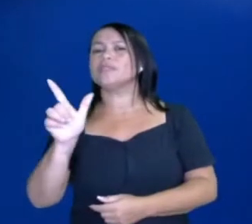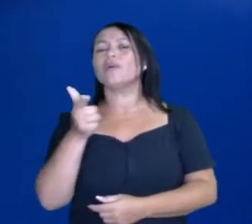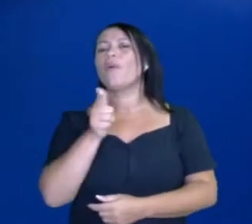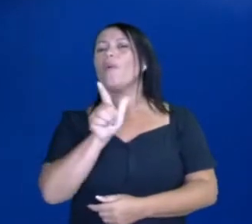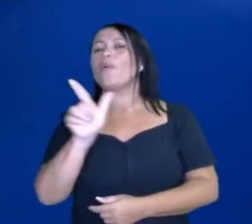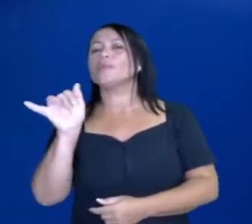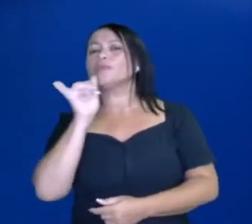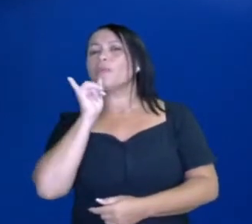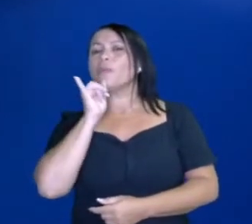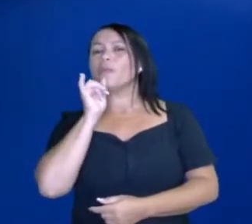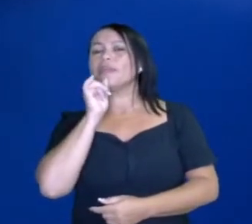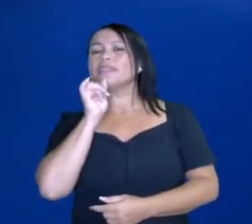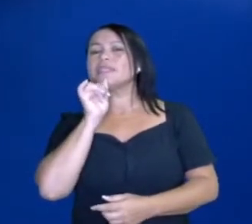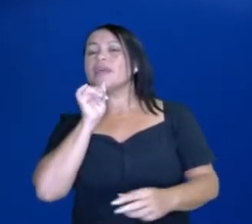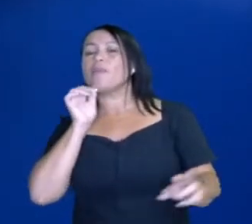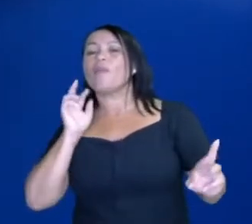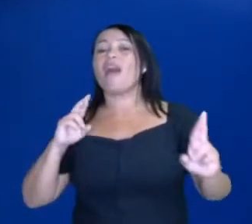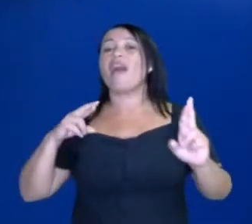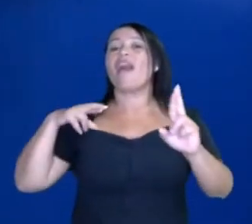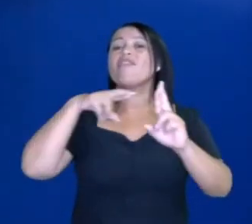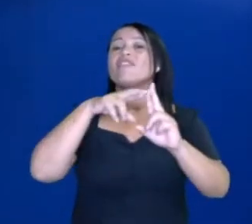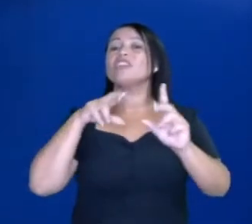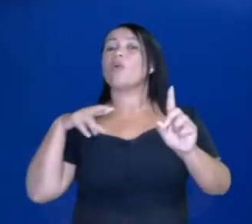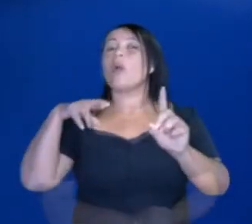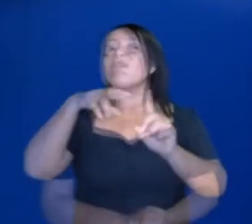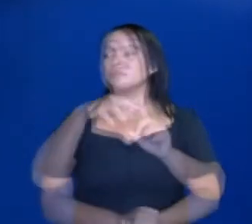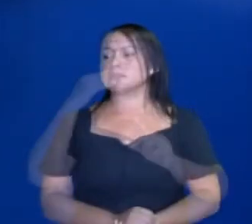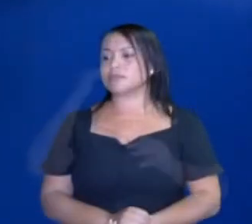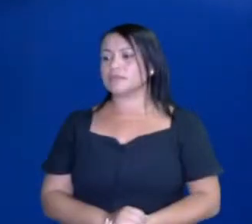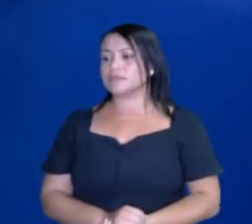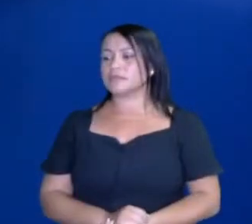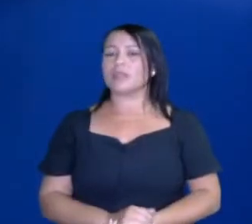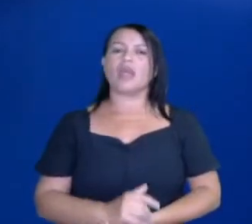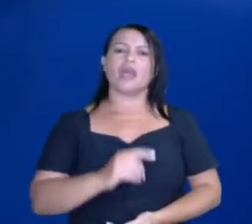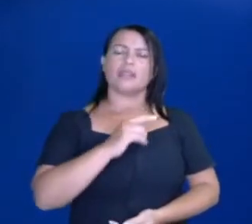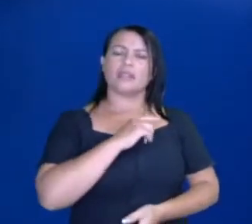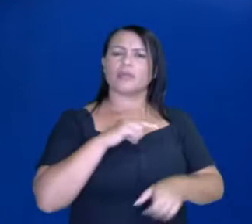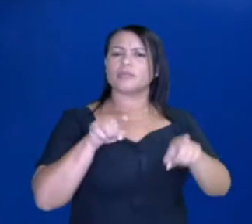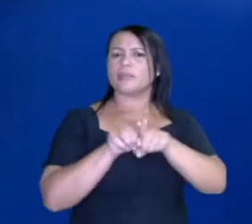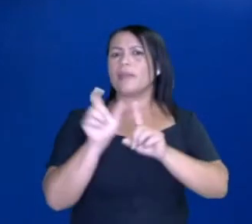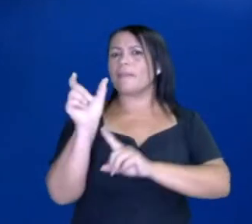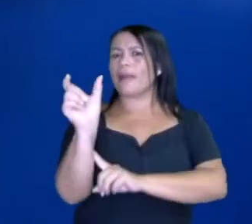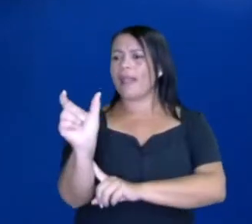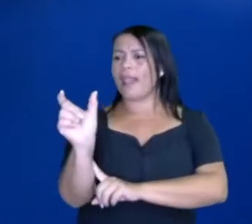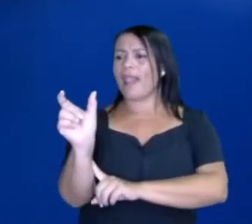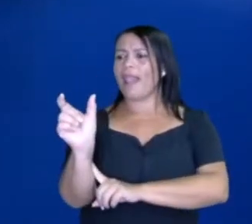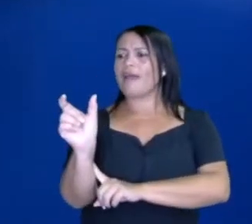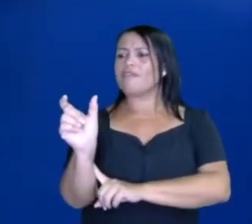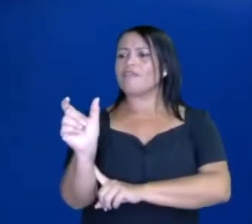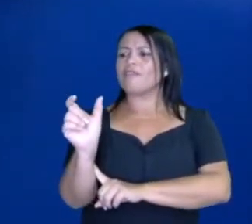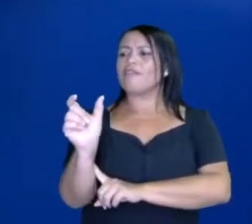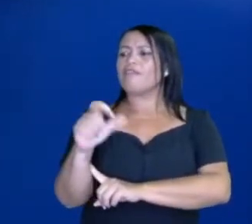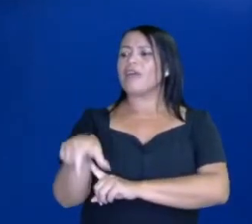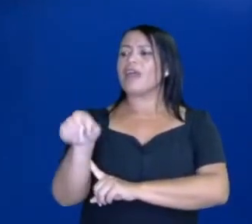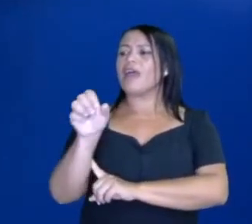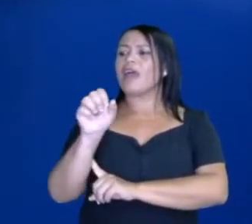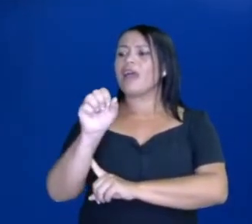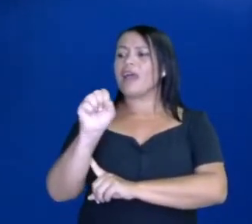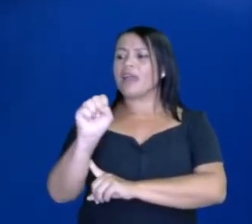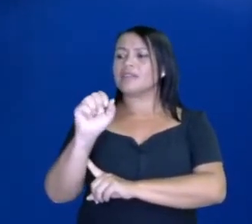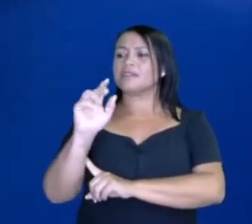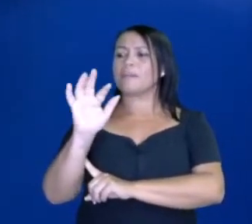outras referências que nos levam a entender esse texto. Temos aqui a palavra special. Special é um